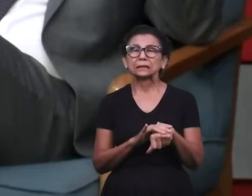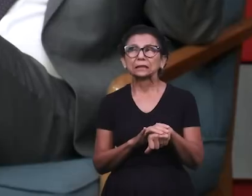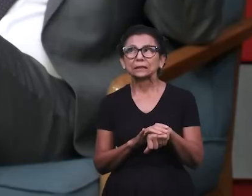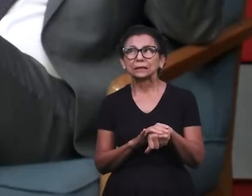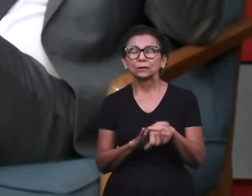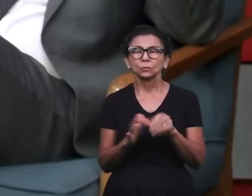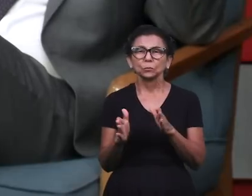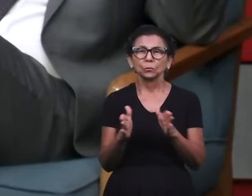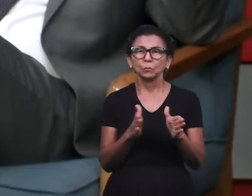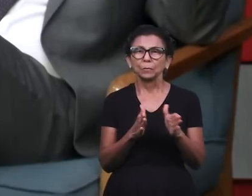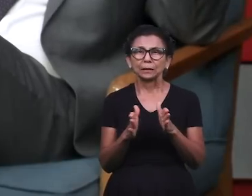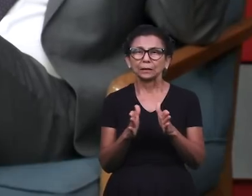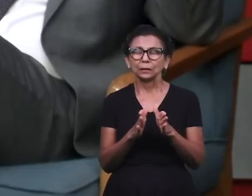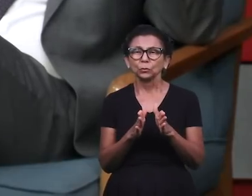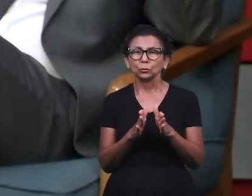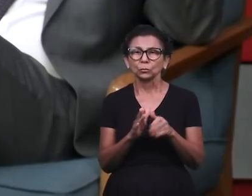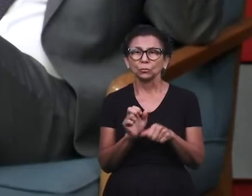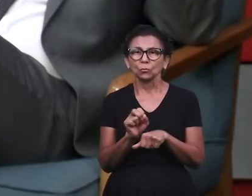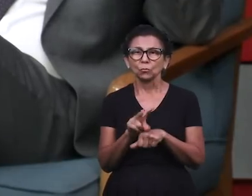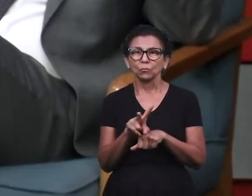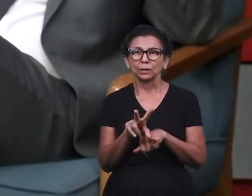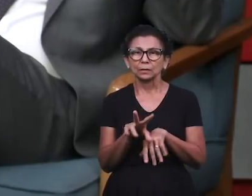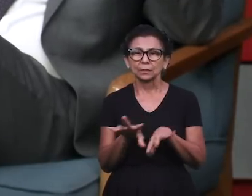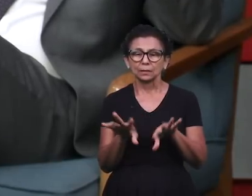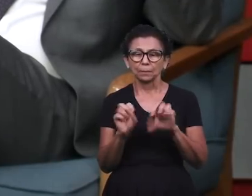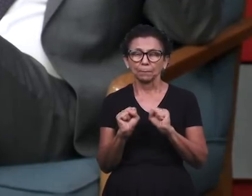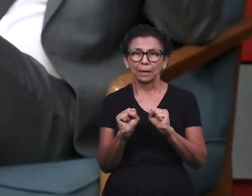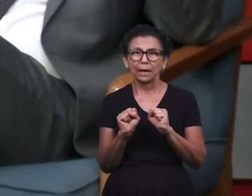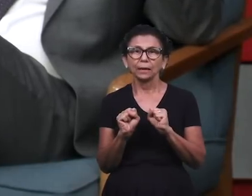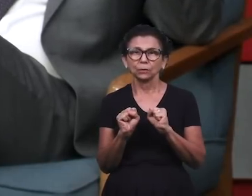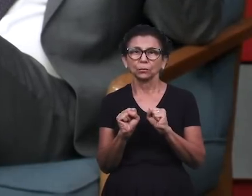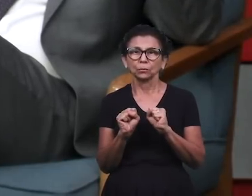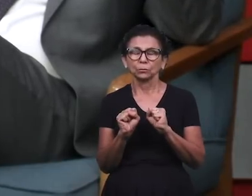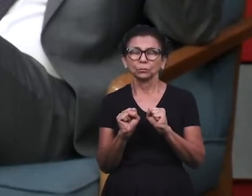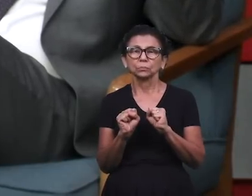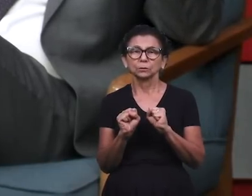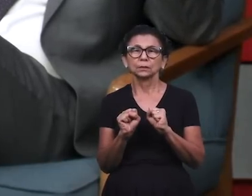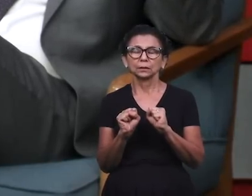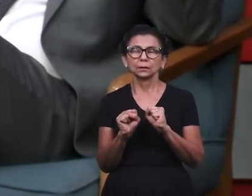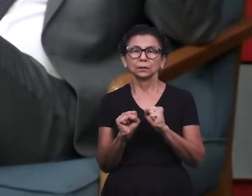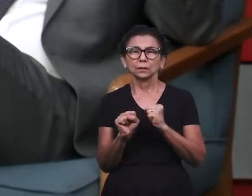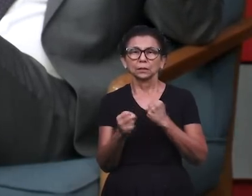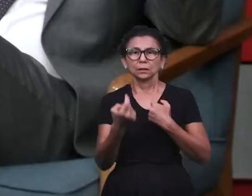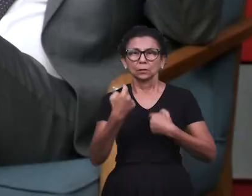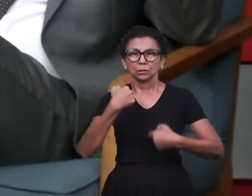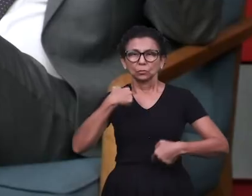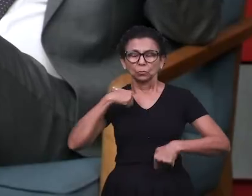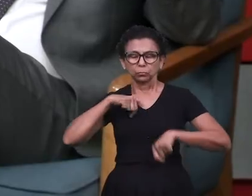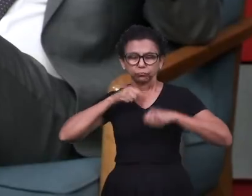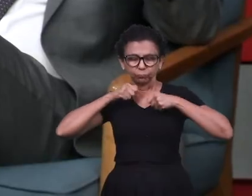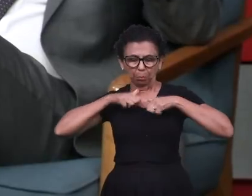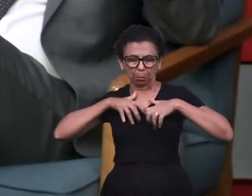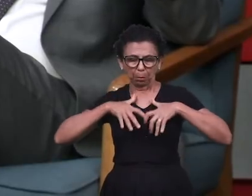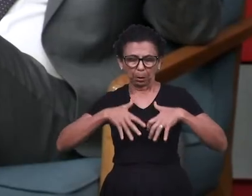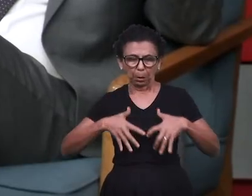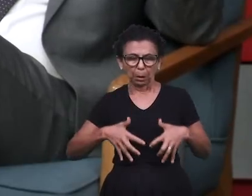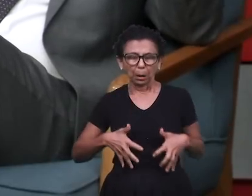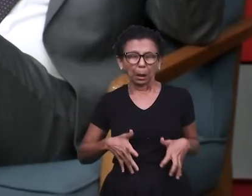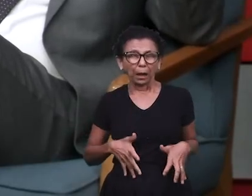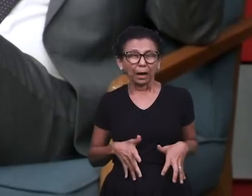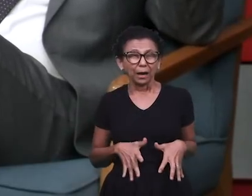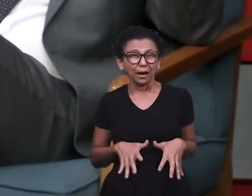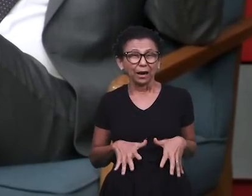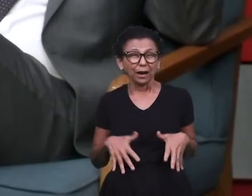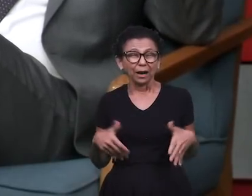O período de incubação, às vezes do contágio da doença até o aparecimento dos